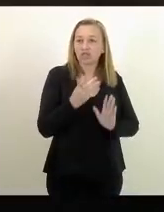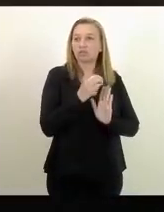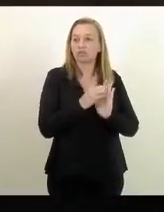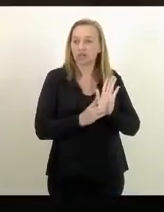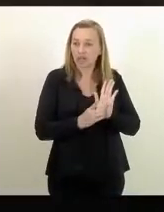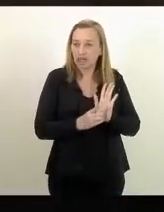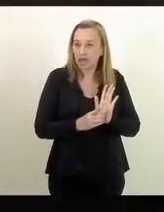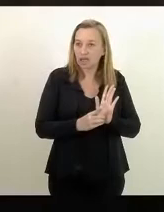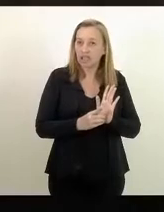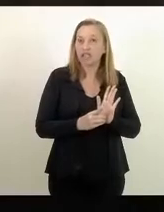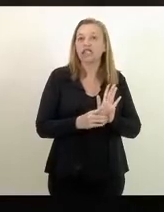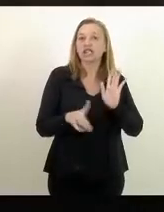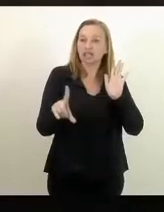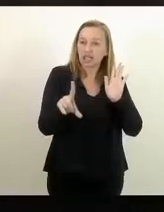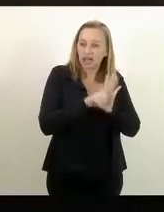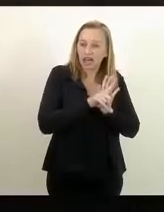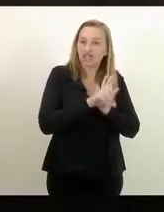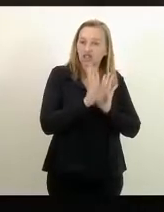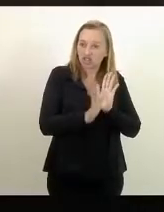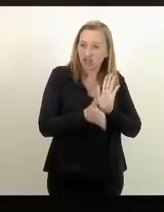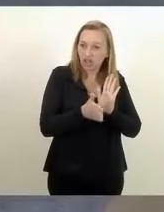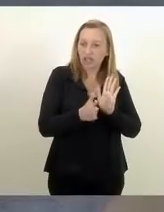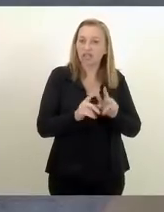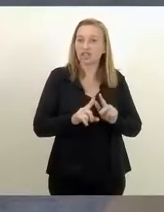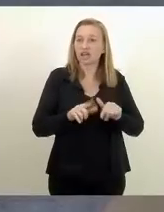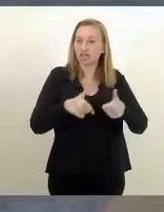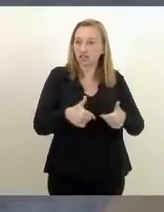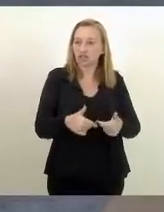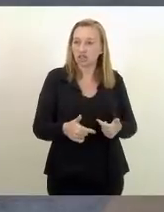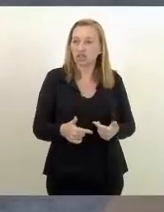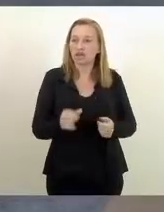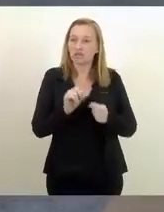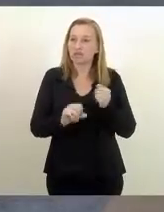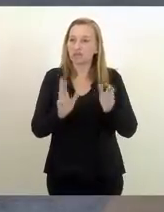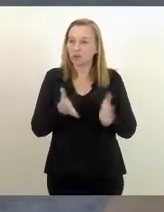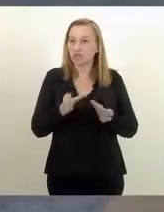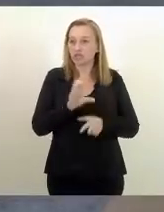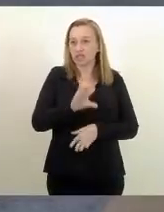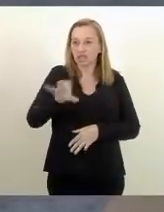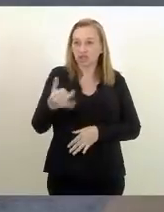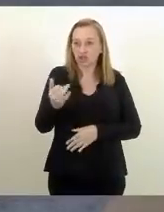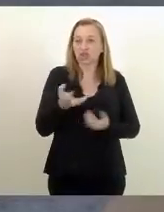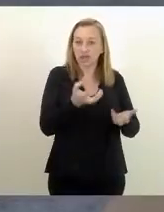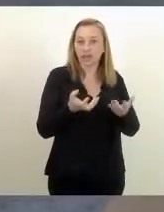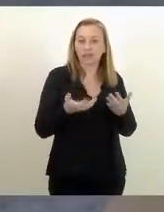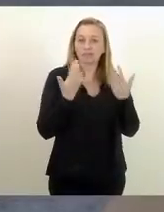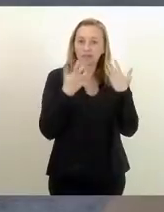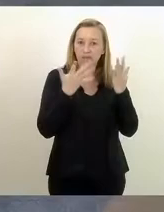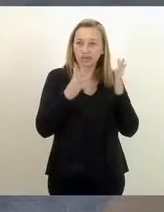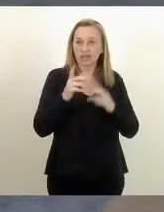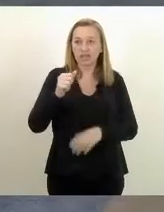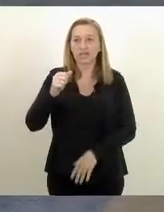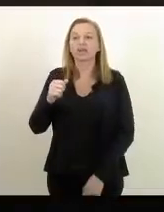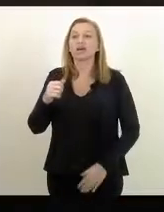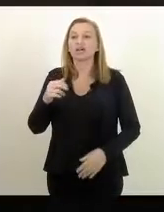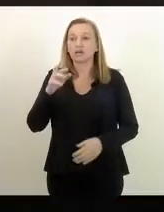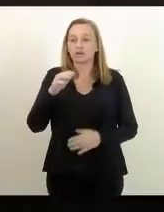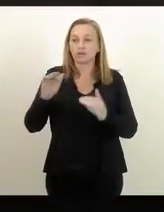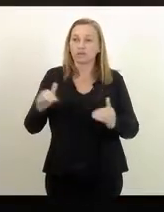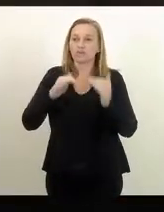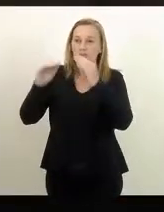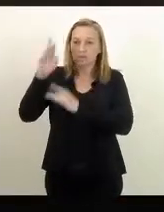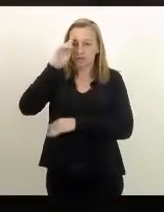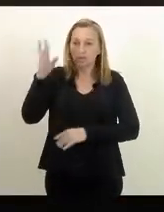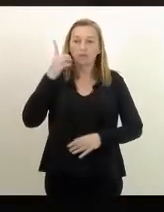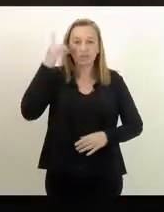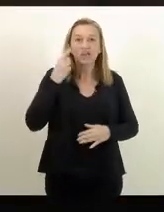e que, na legislação, ela já esteja funcionando. Fizemos isso hoje na CCJ. Eu quero, em primeiro lugar, parabenizar a vossa excelência. Segundo, dizer,